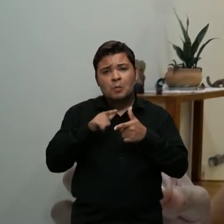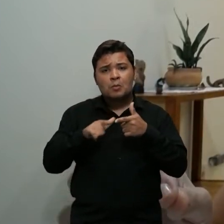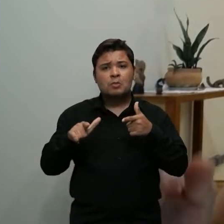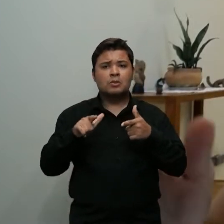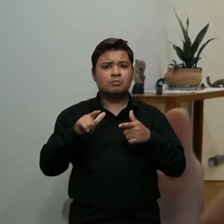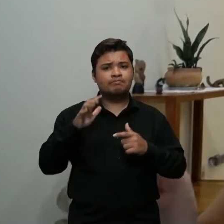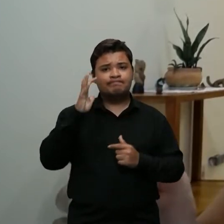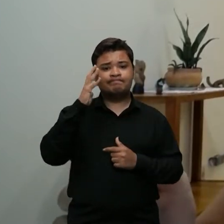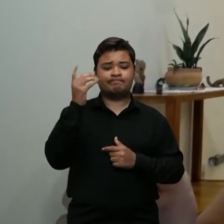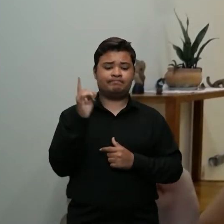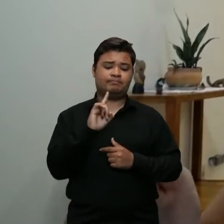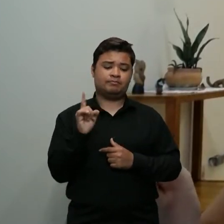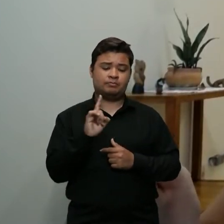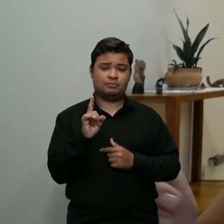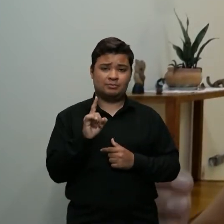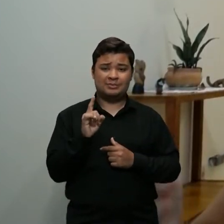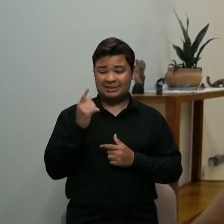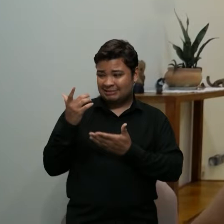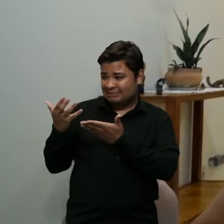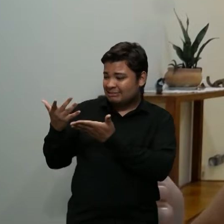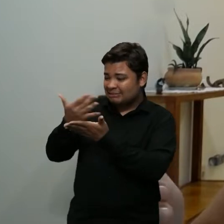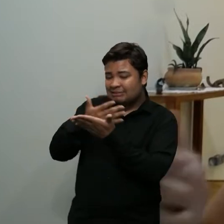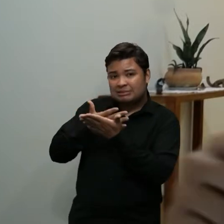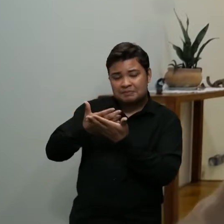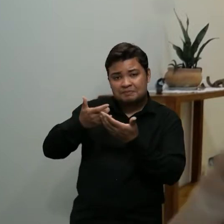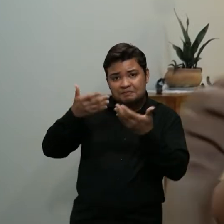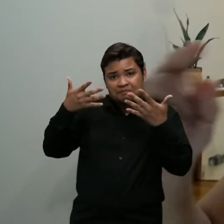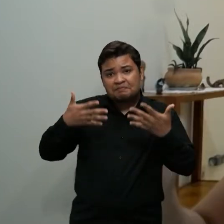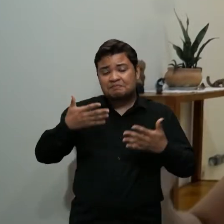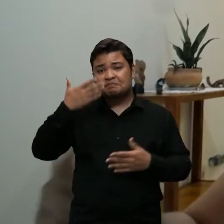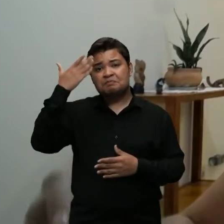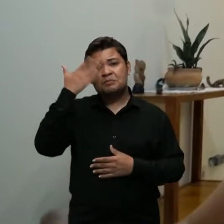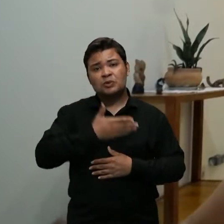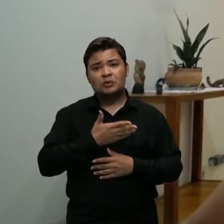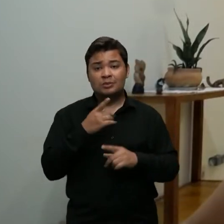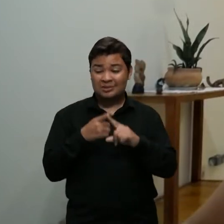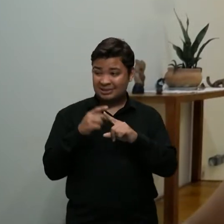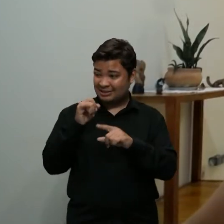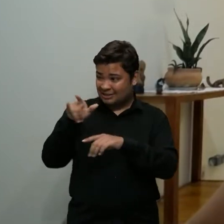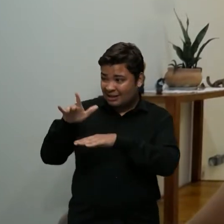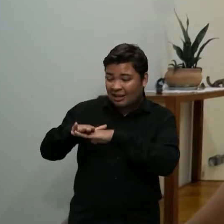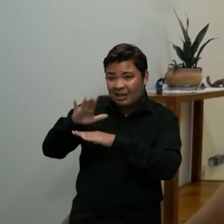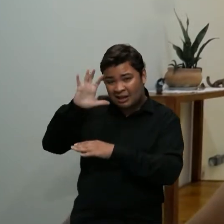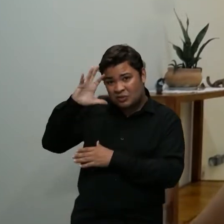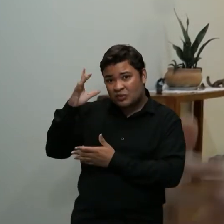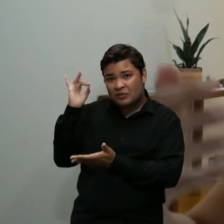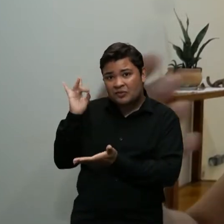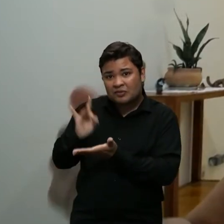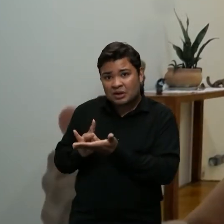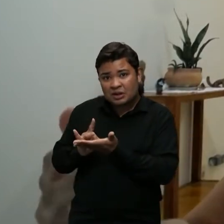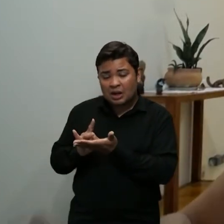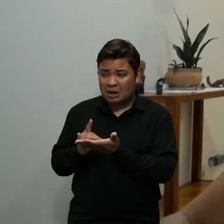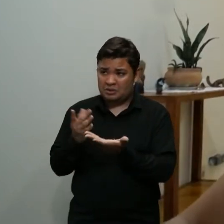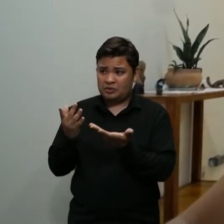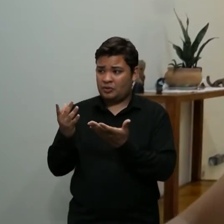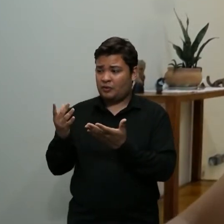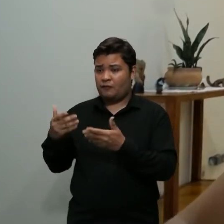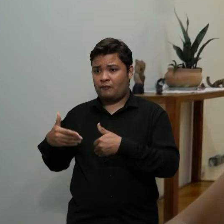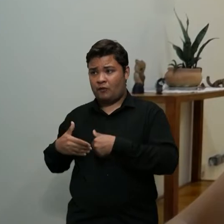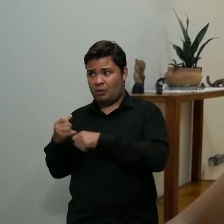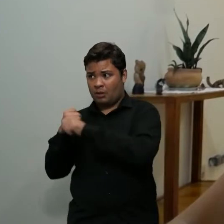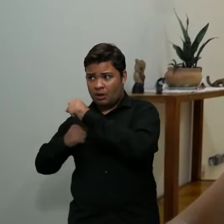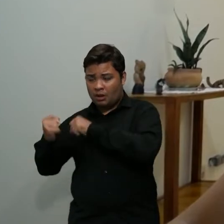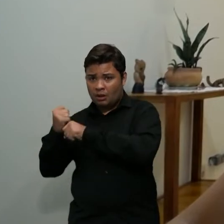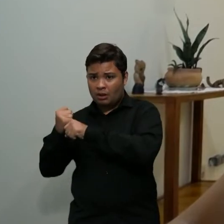situação da fome, como os dados mostram, né? Porque se resolvessem, a gente não tinha aumento da fome do ano passado para esse